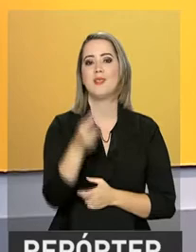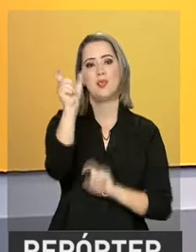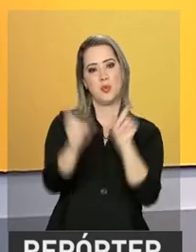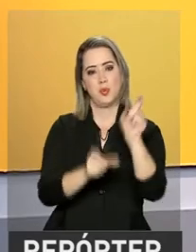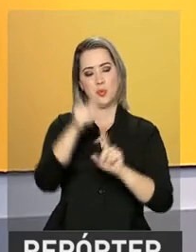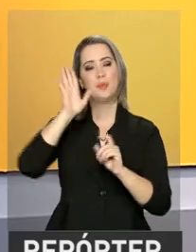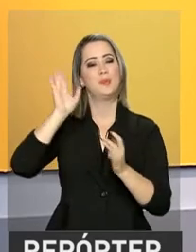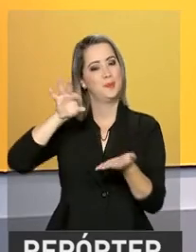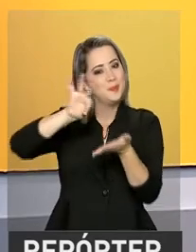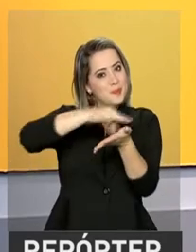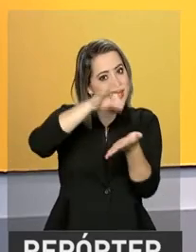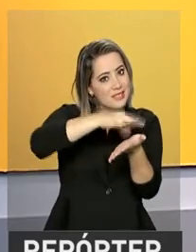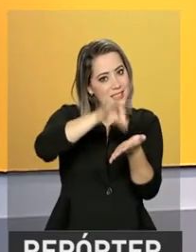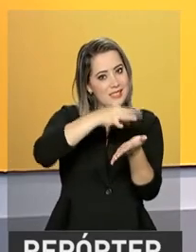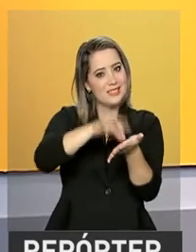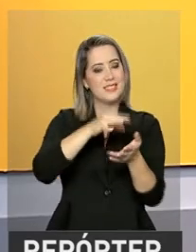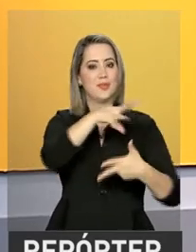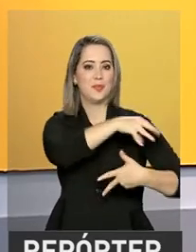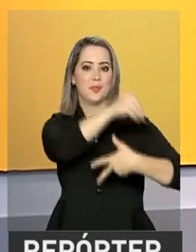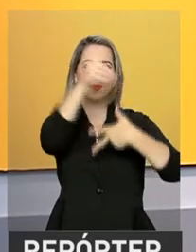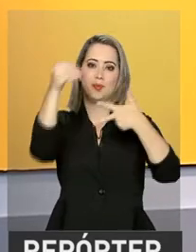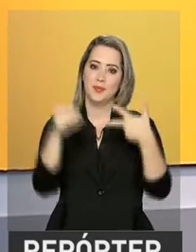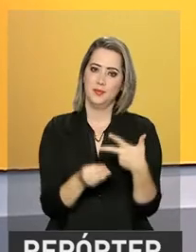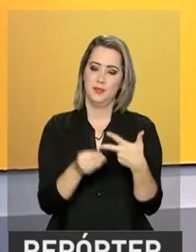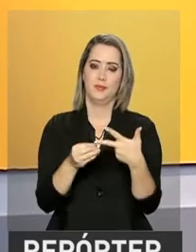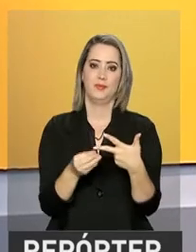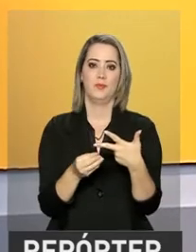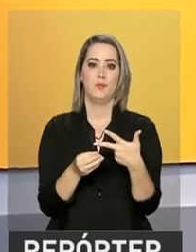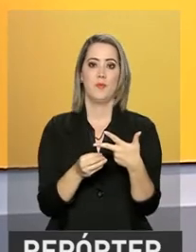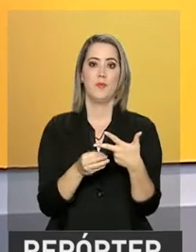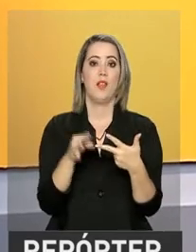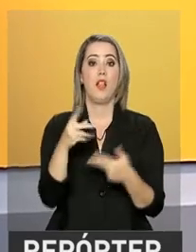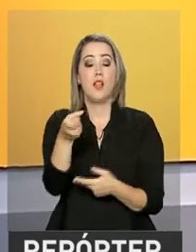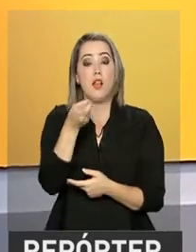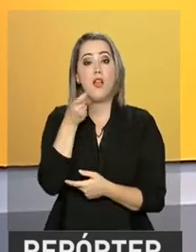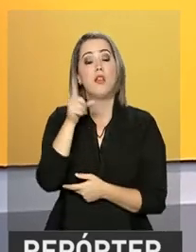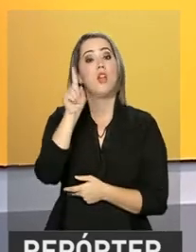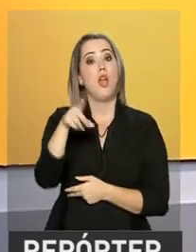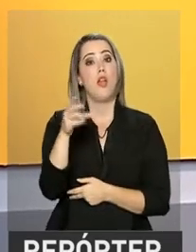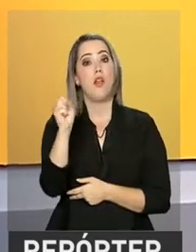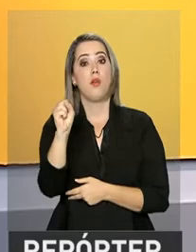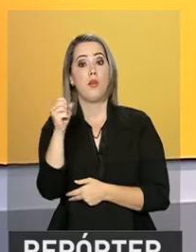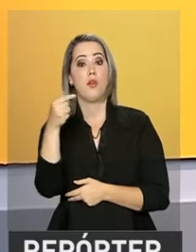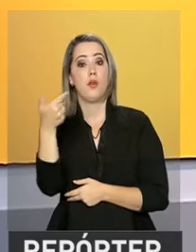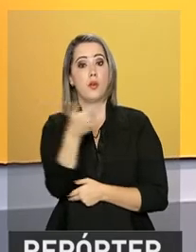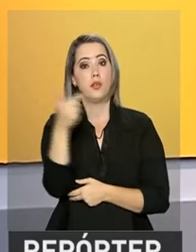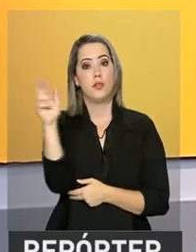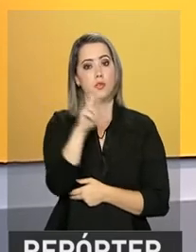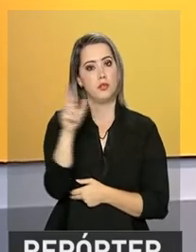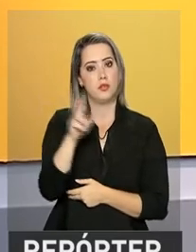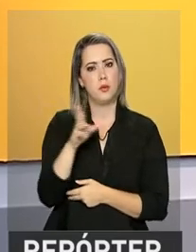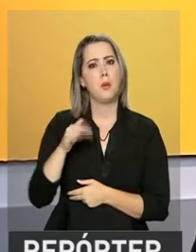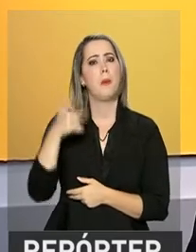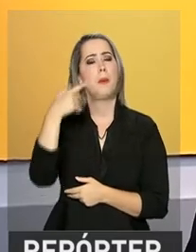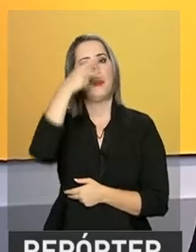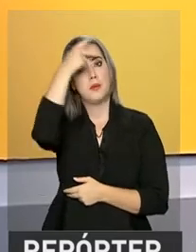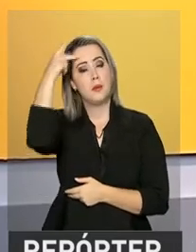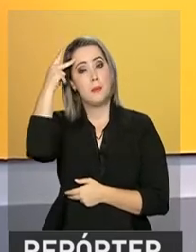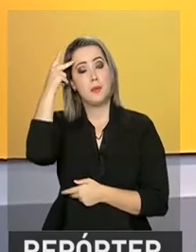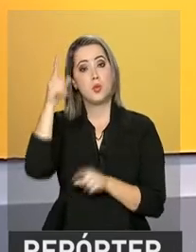inscrição no exame nacional do ensino médio o enem a taxa é de 82 reais mais